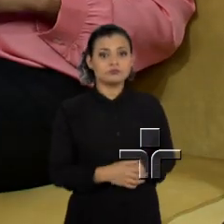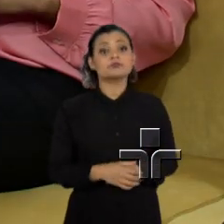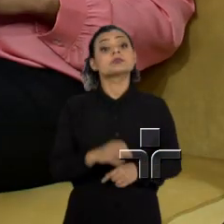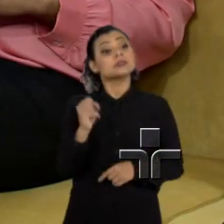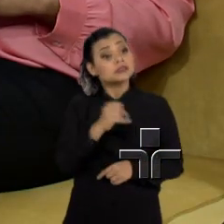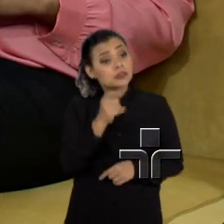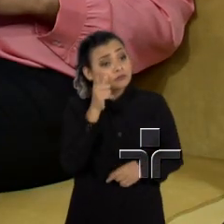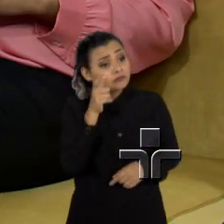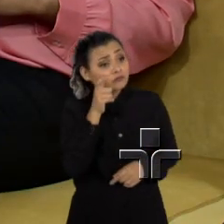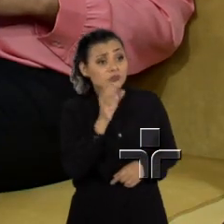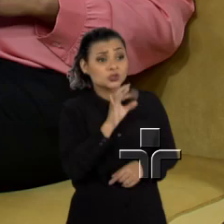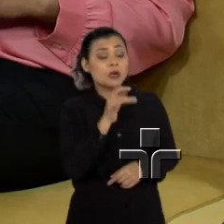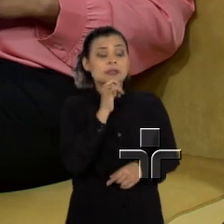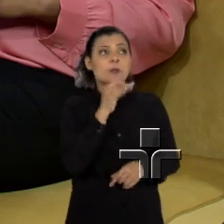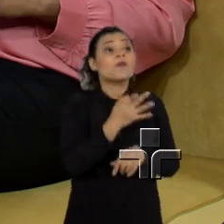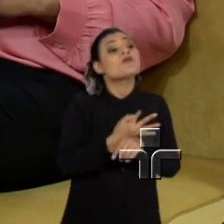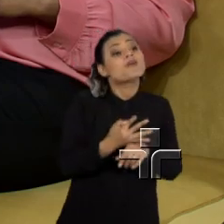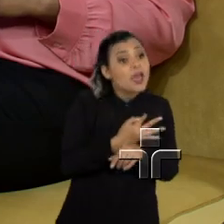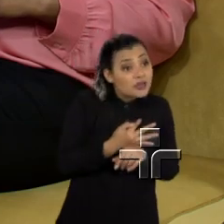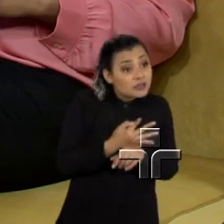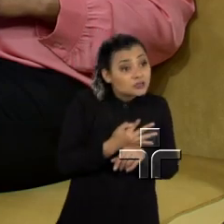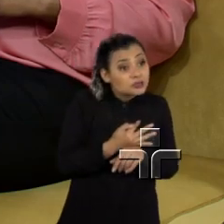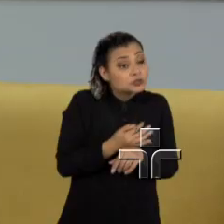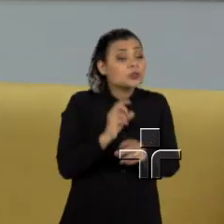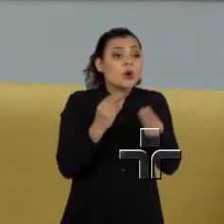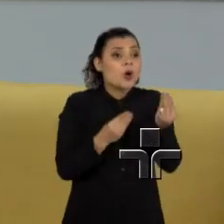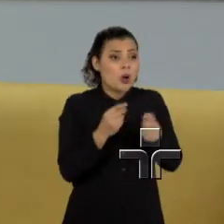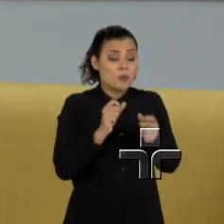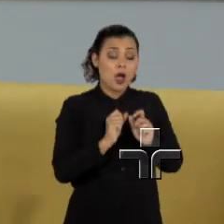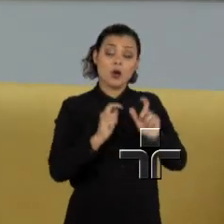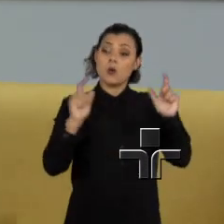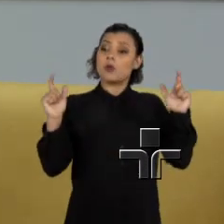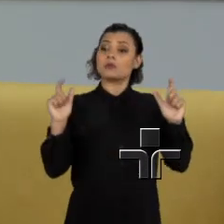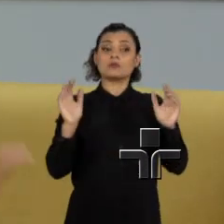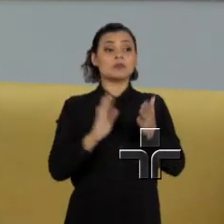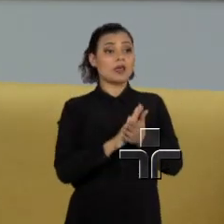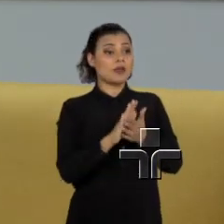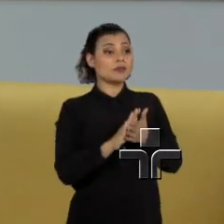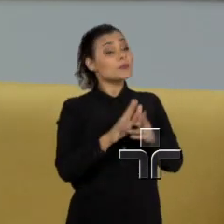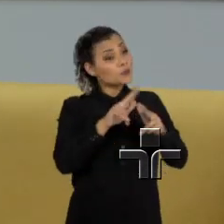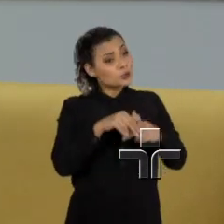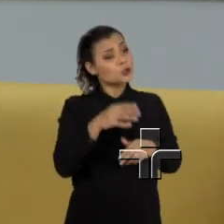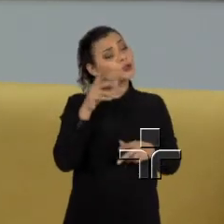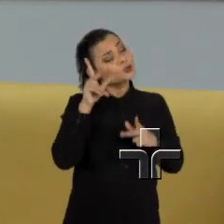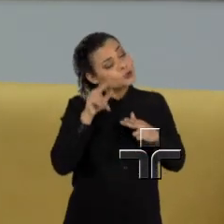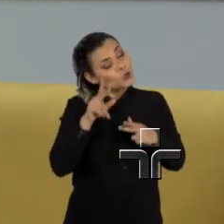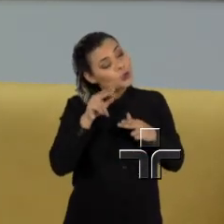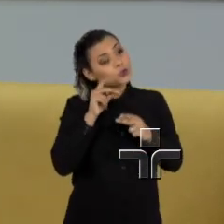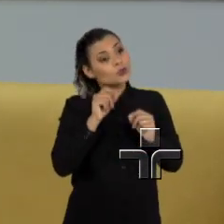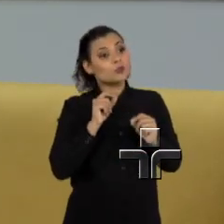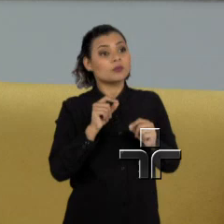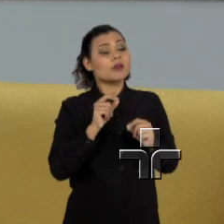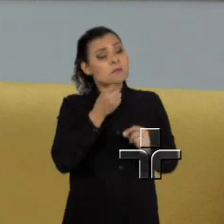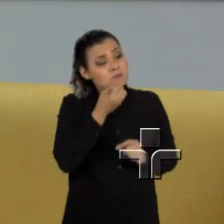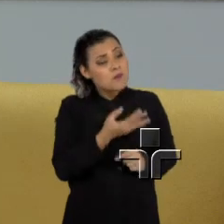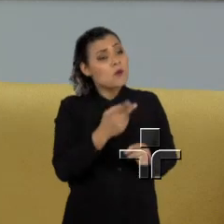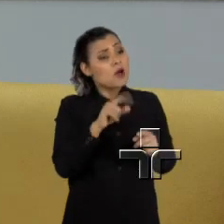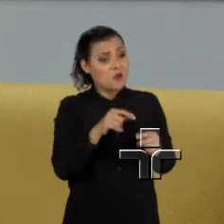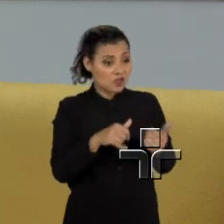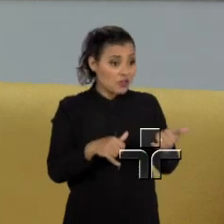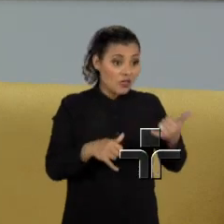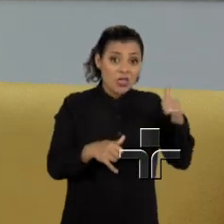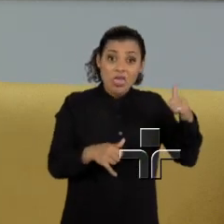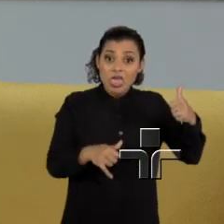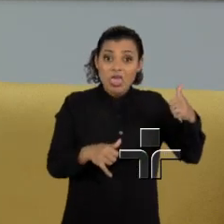Observação, por exemplo, nas férias. Não há nenhum estímulo para ter que acordar. E um sono bom é aquele que se acorda sem estímulo. Precisou de celular para